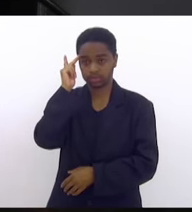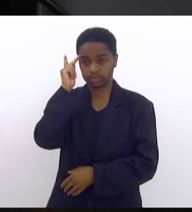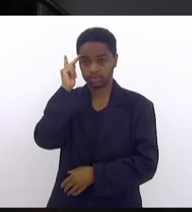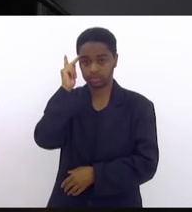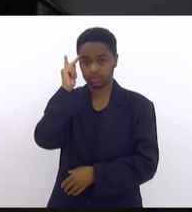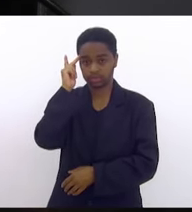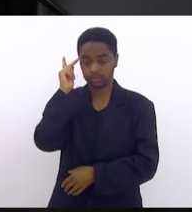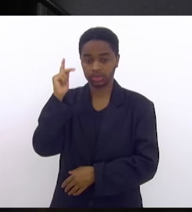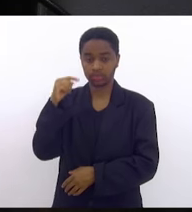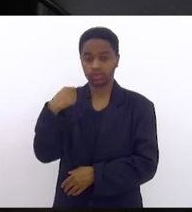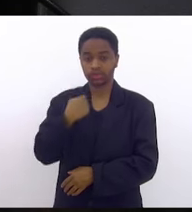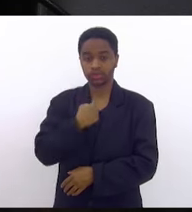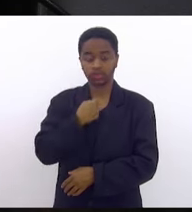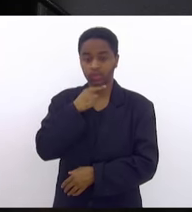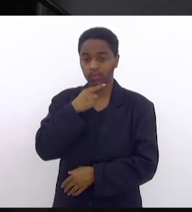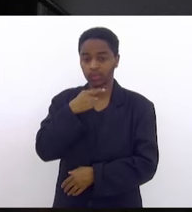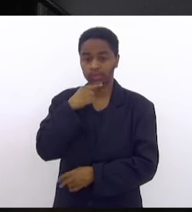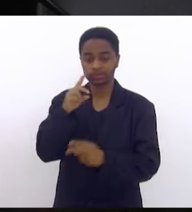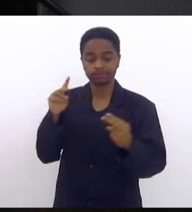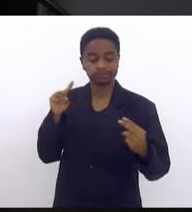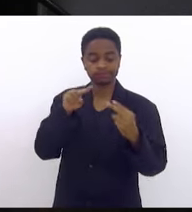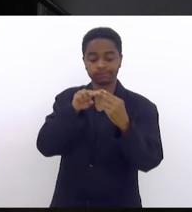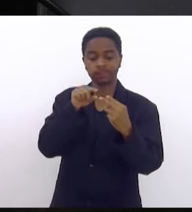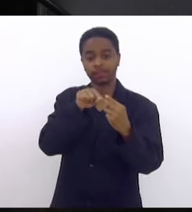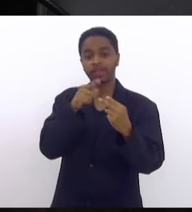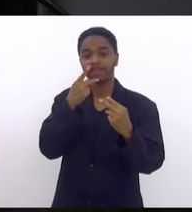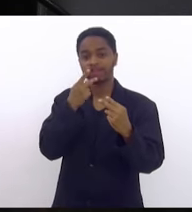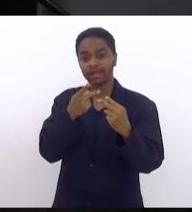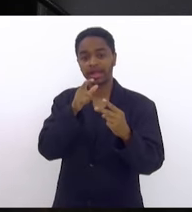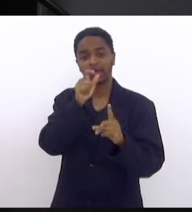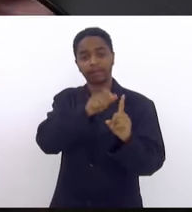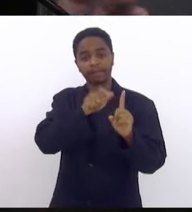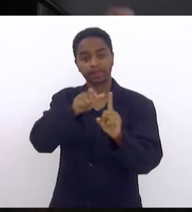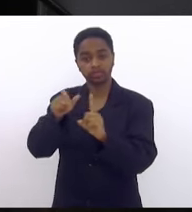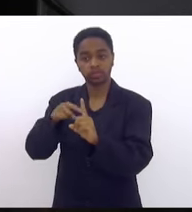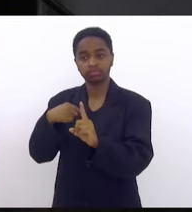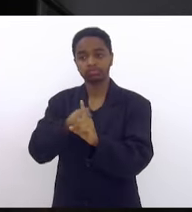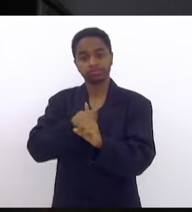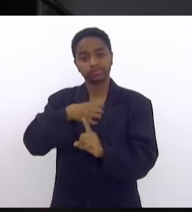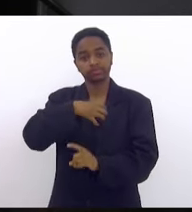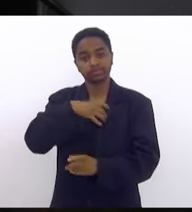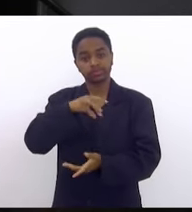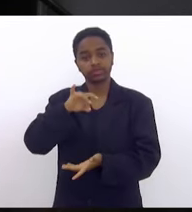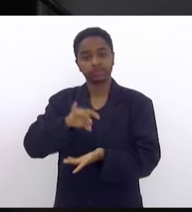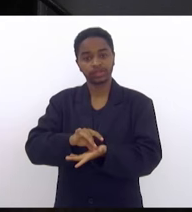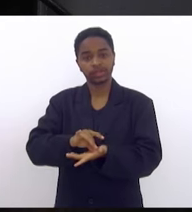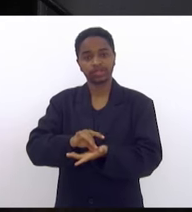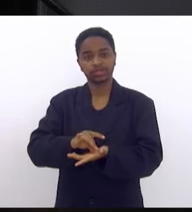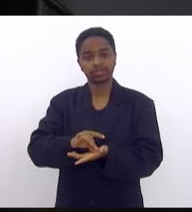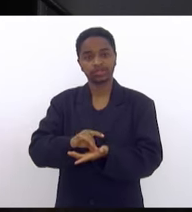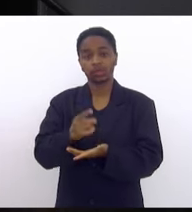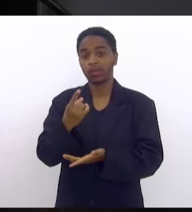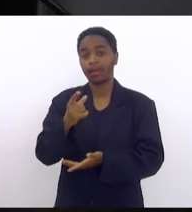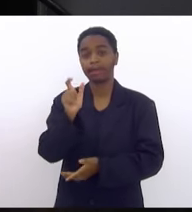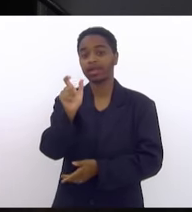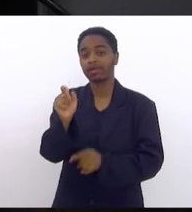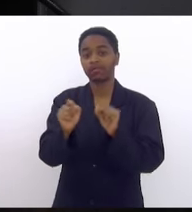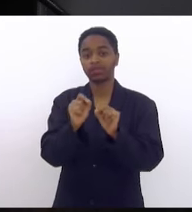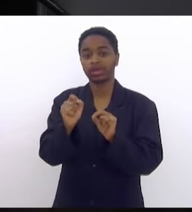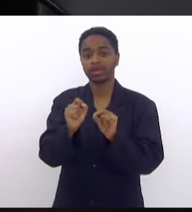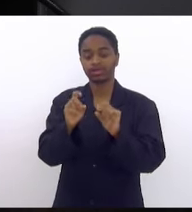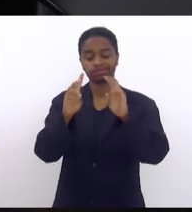olhar nos olhos e dizer que nós vemos essas pessoas e nós sentimos uma só palavra: